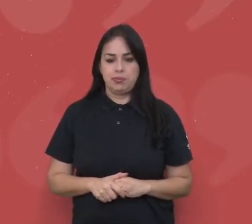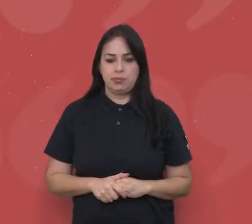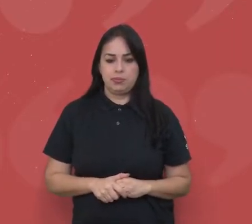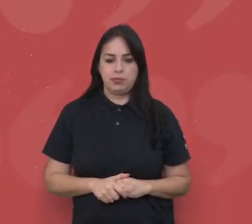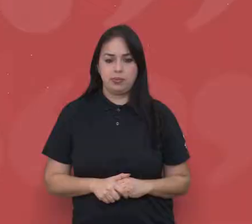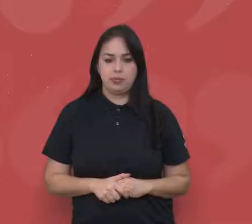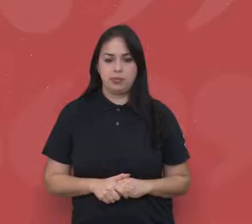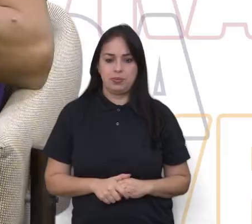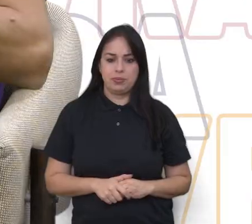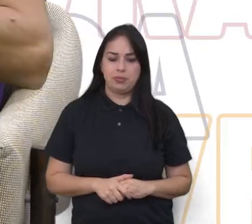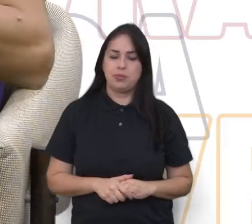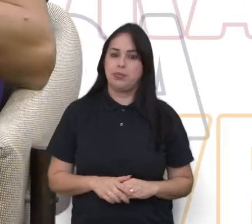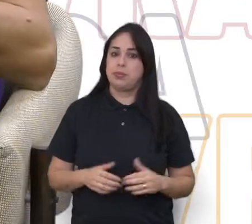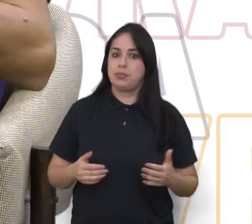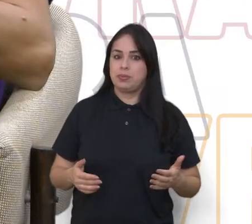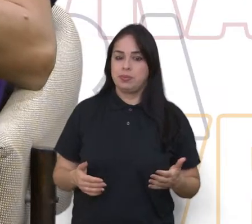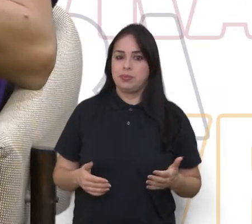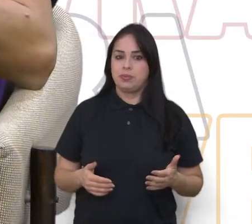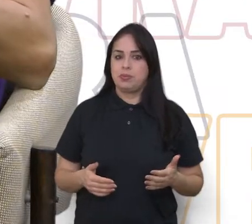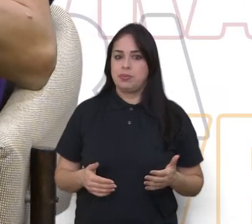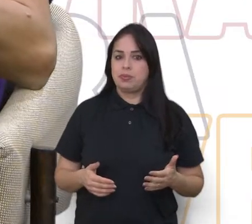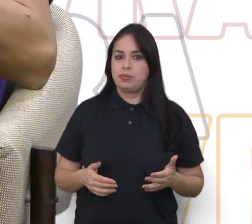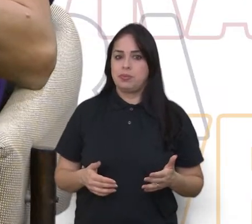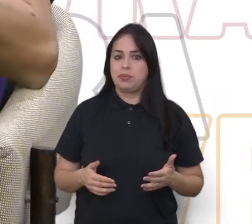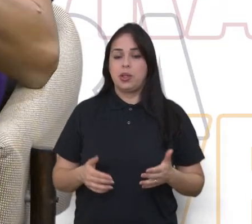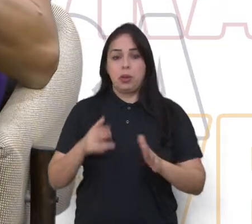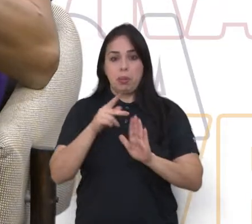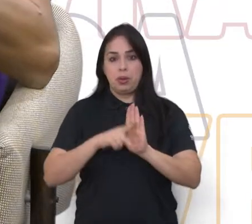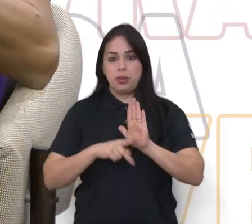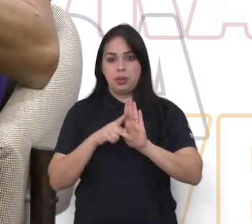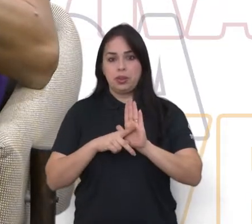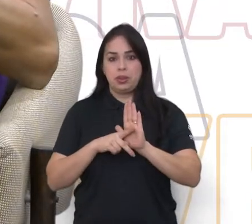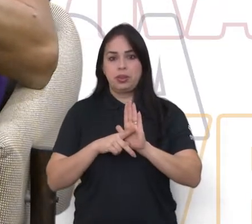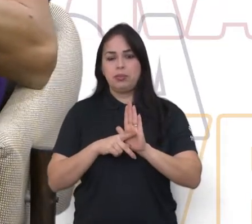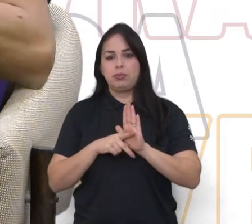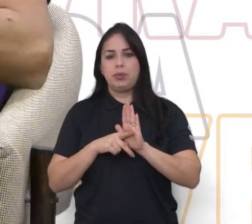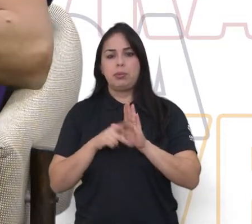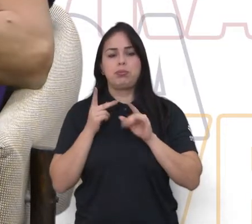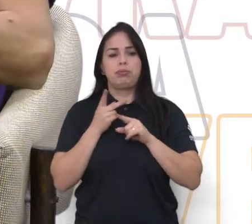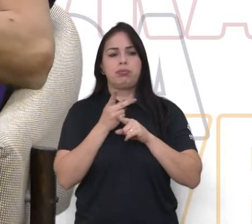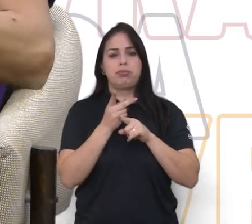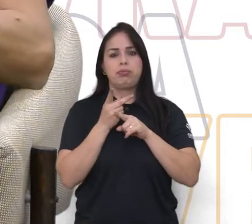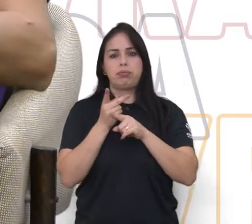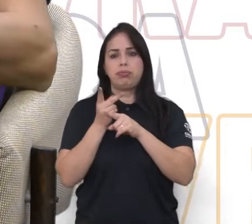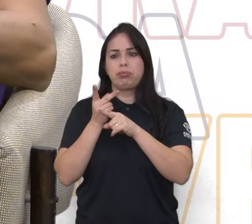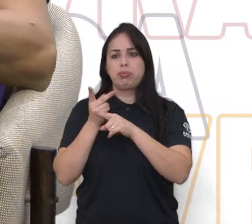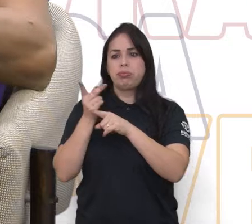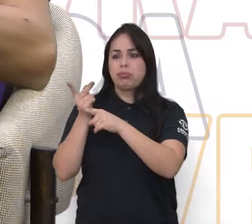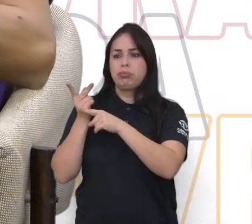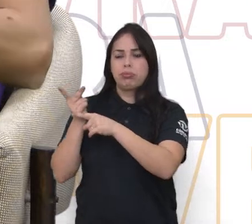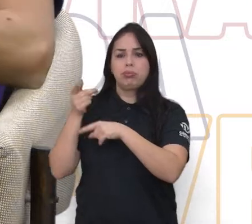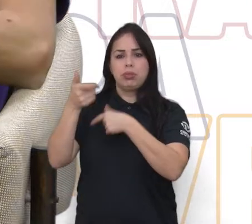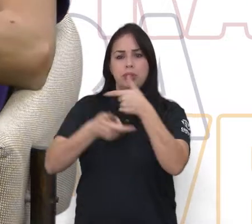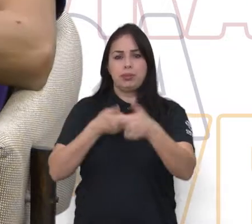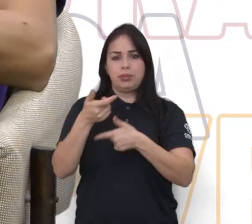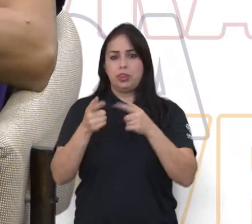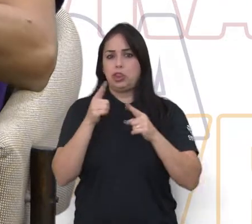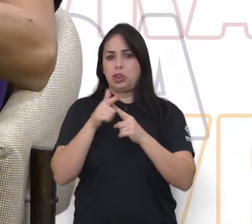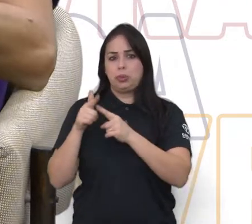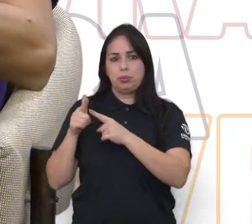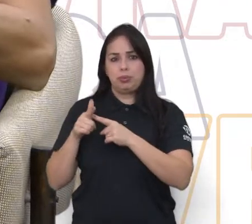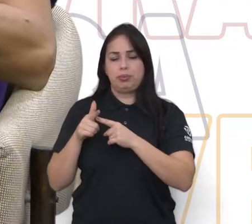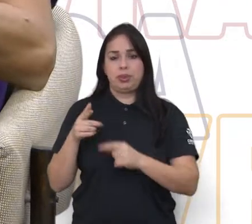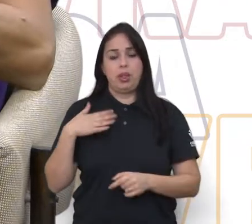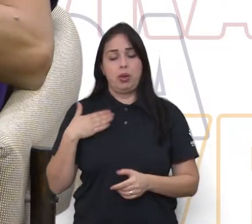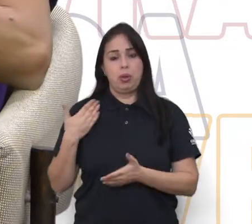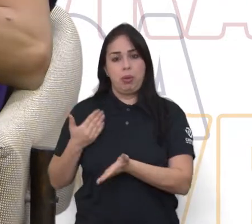dos anos? Bom, o Reciclaí tem procurado as mais diversas formas de trabalhar. Como eu disse, eu